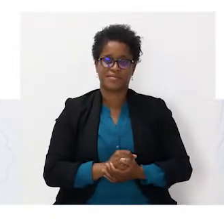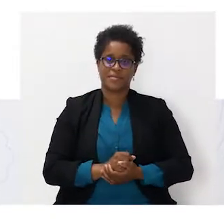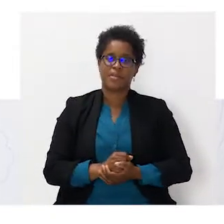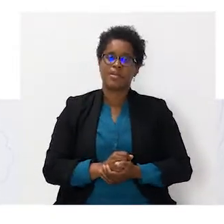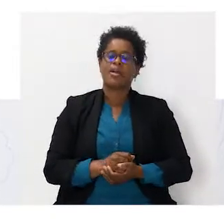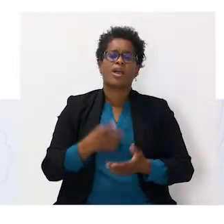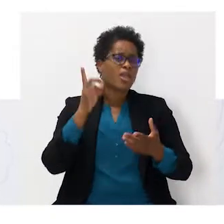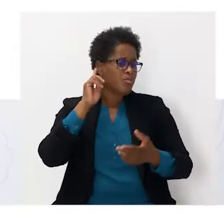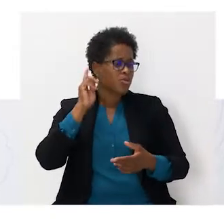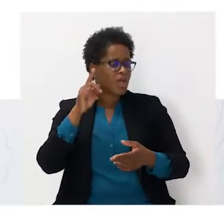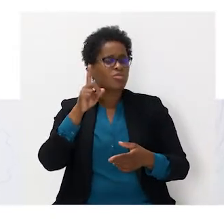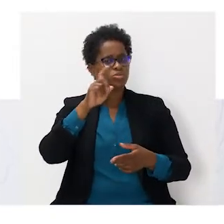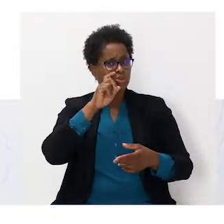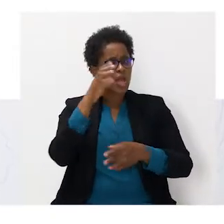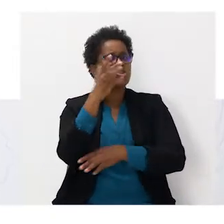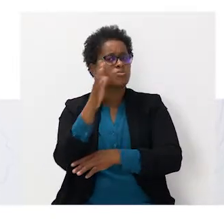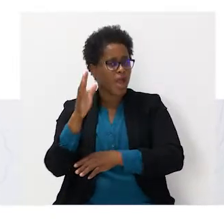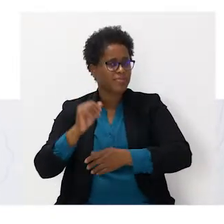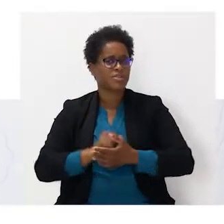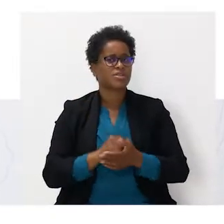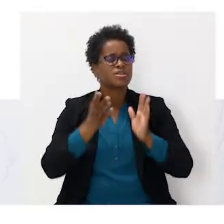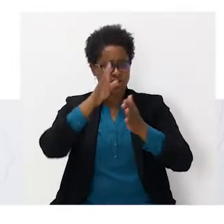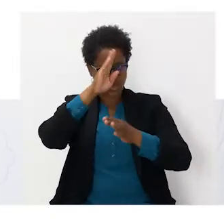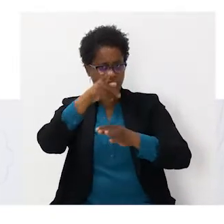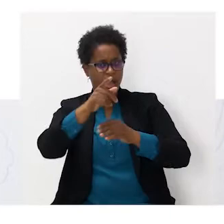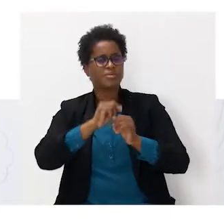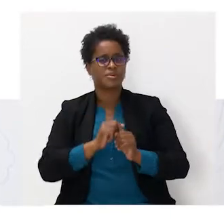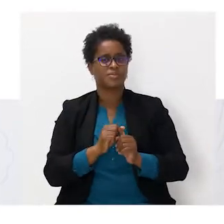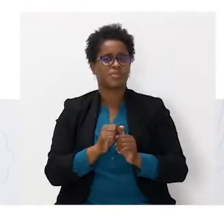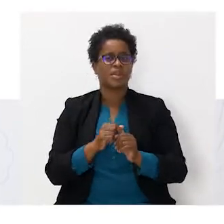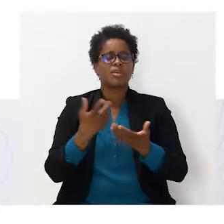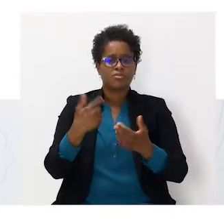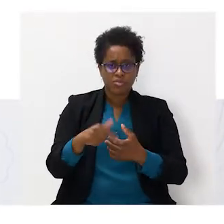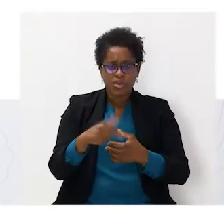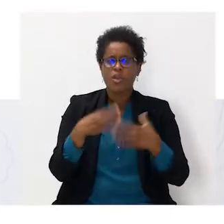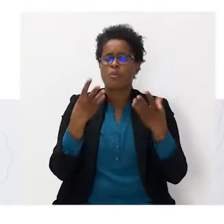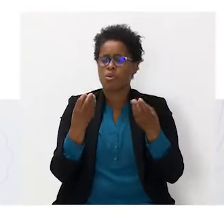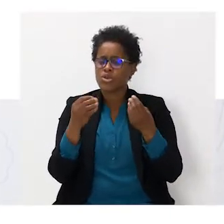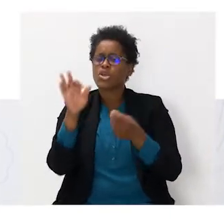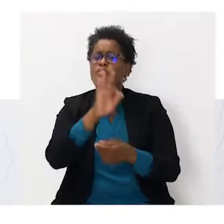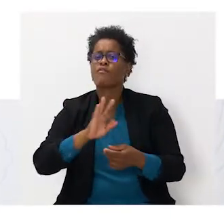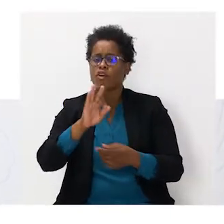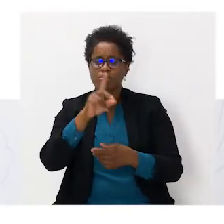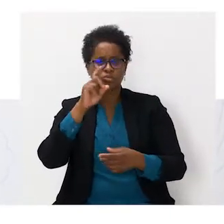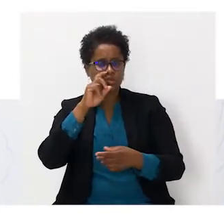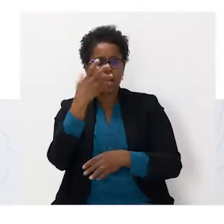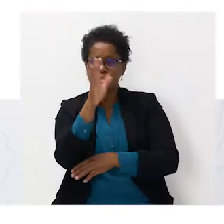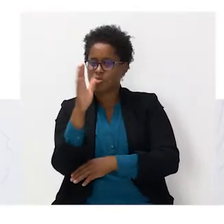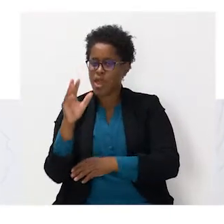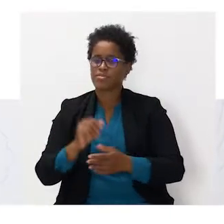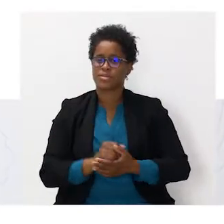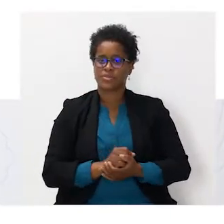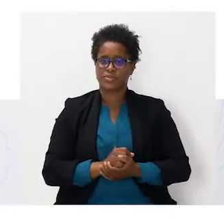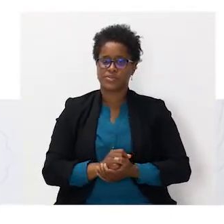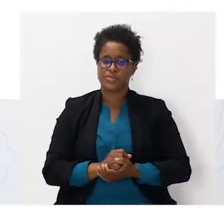É importante proteger as plantas, já sabem. Existem várias formas de proteger as